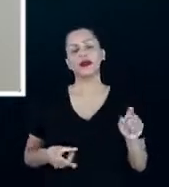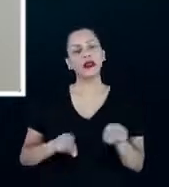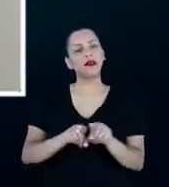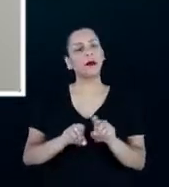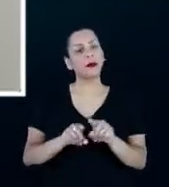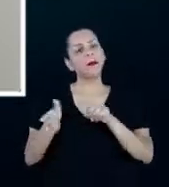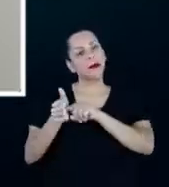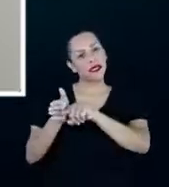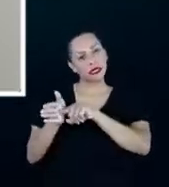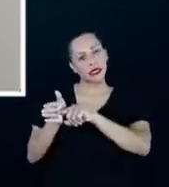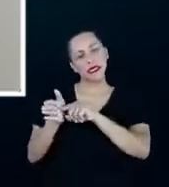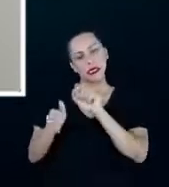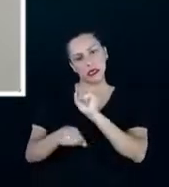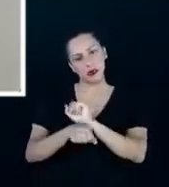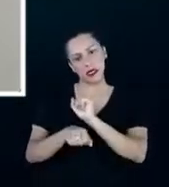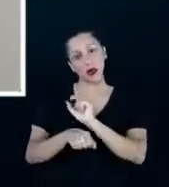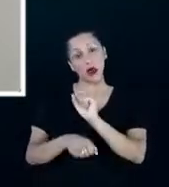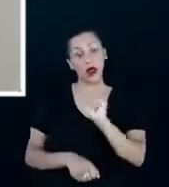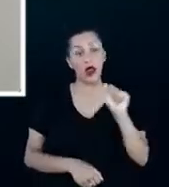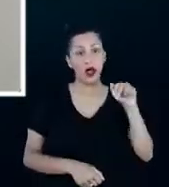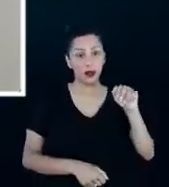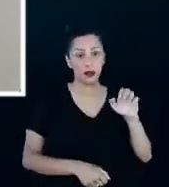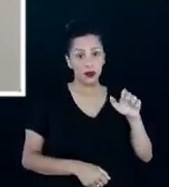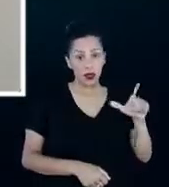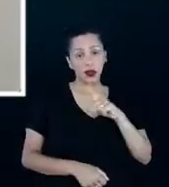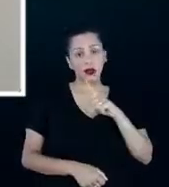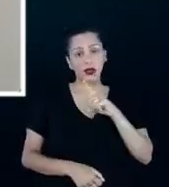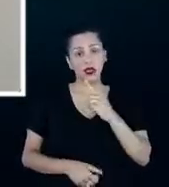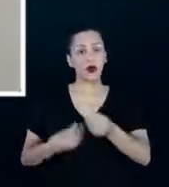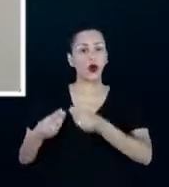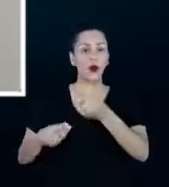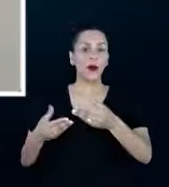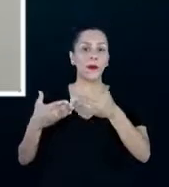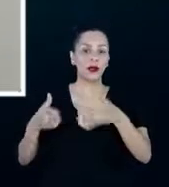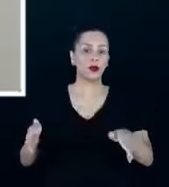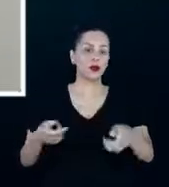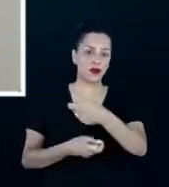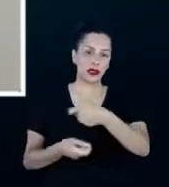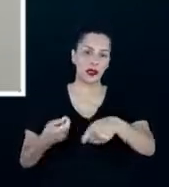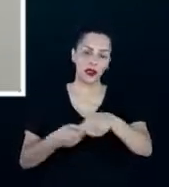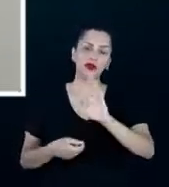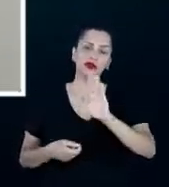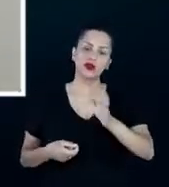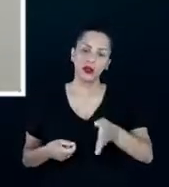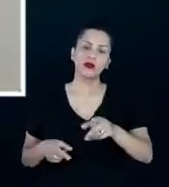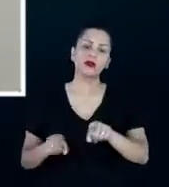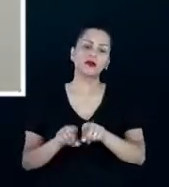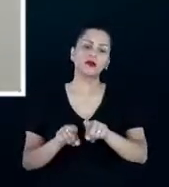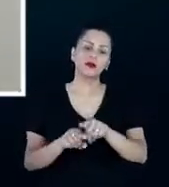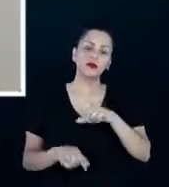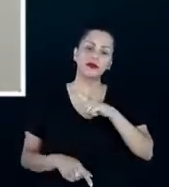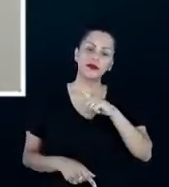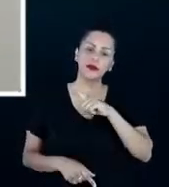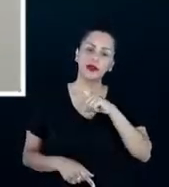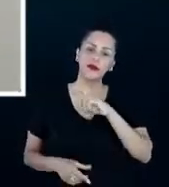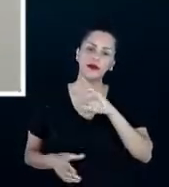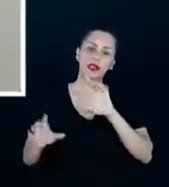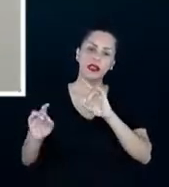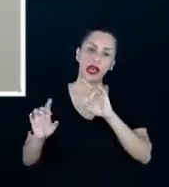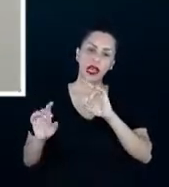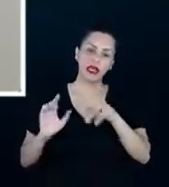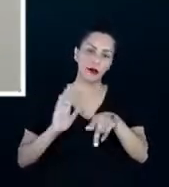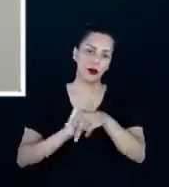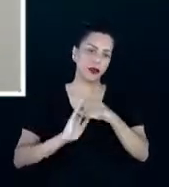estudo da ANEEL, depois da tomada de subsídio sobre a abertura de mercado. Já recebemos a nota técnica da